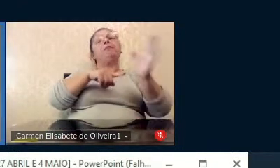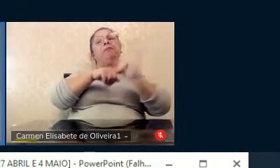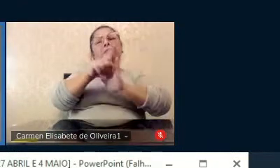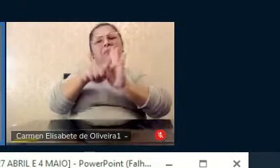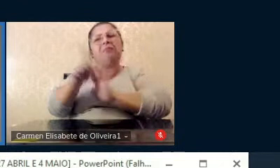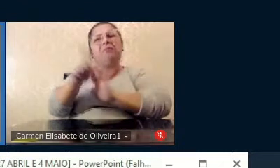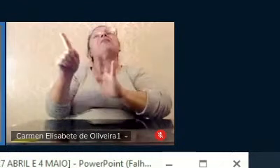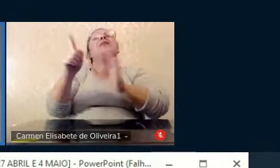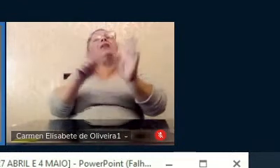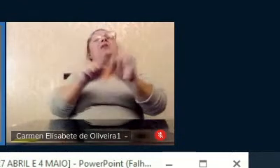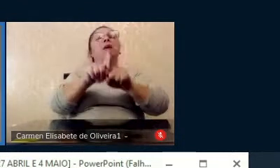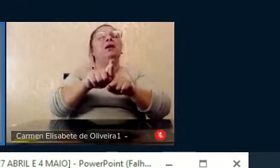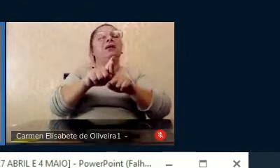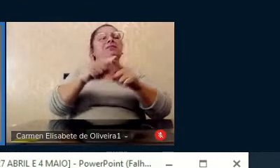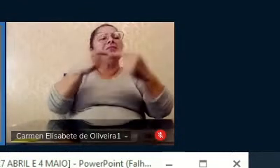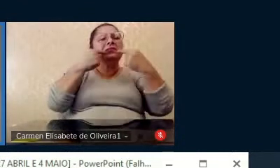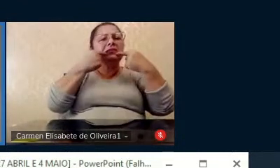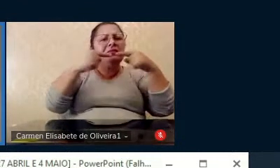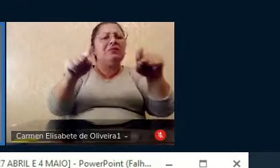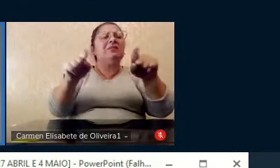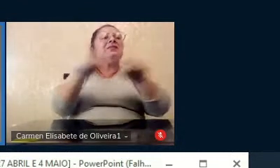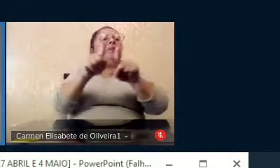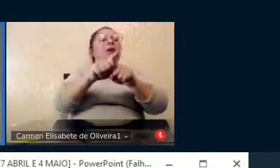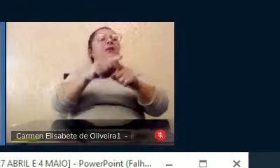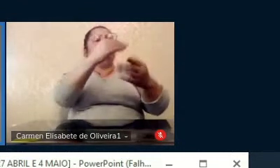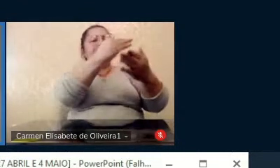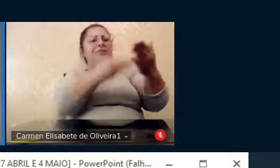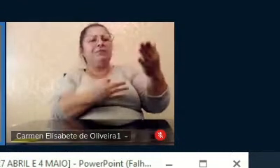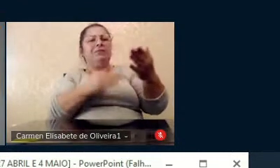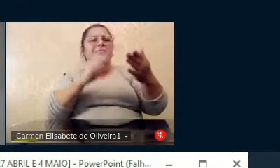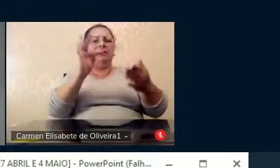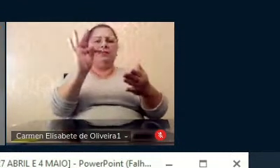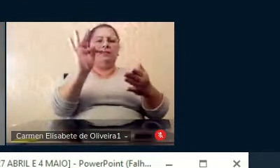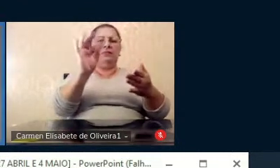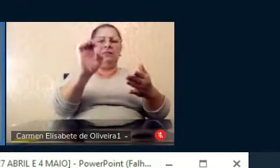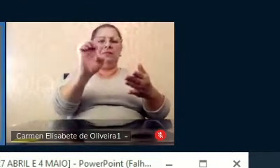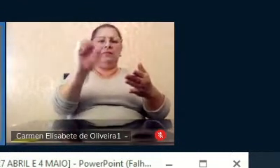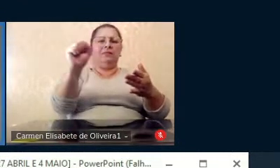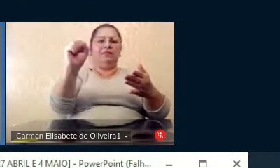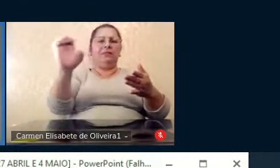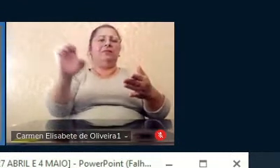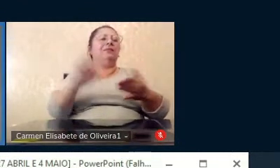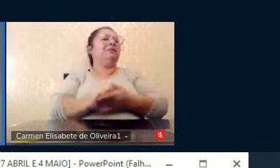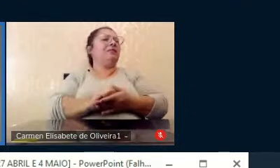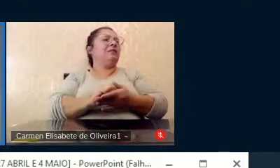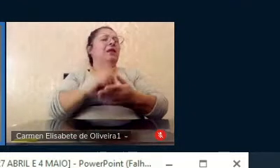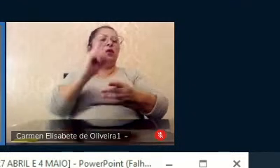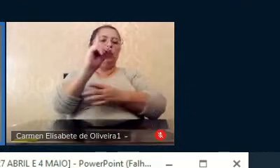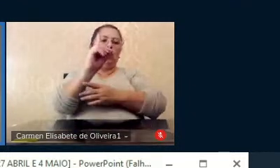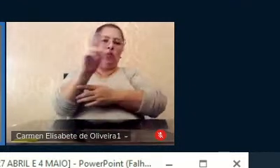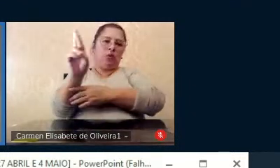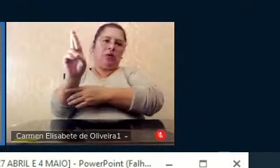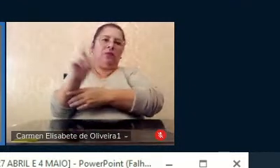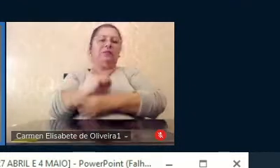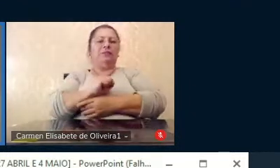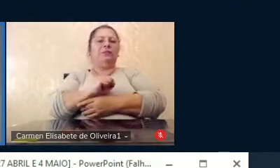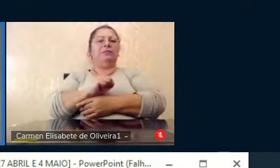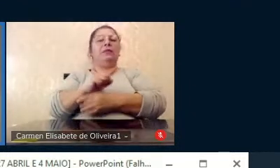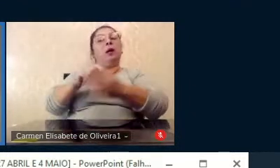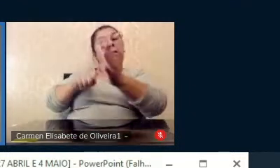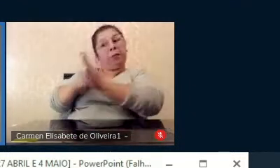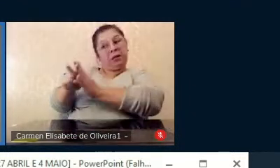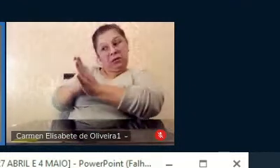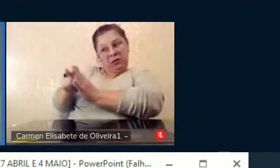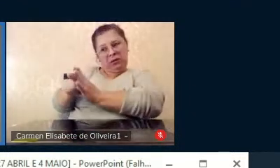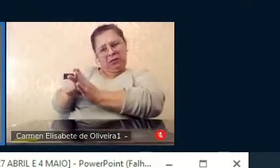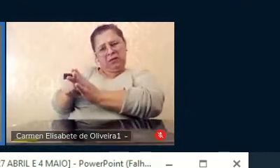questionamento, né, na sua tese de doutorado. Os pesquisadores foram produzindo